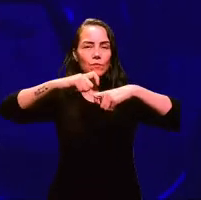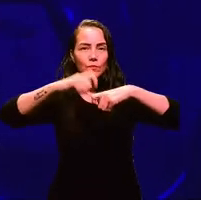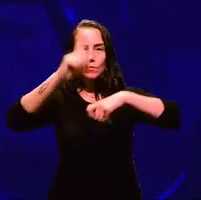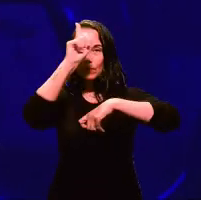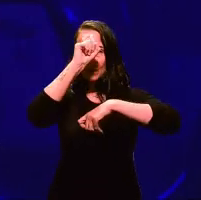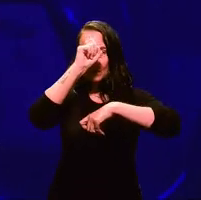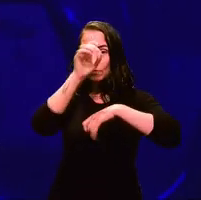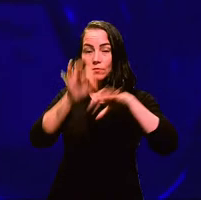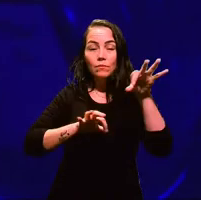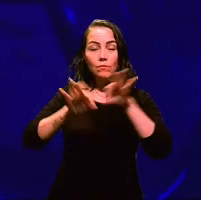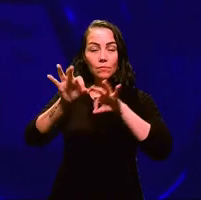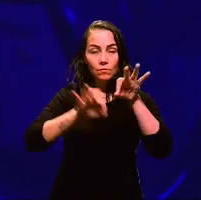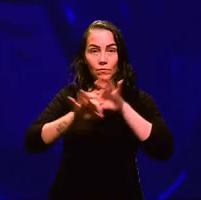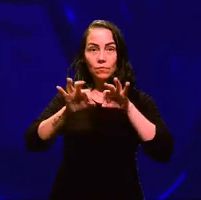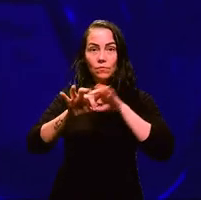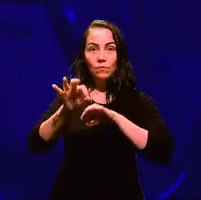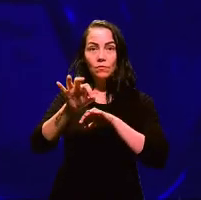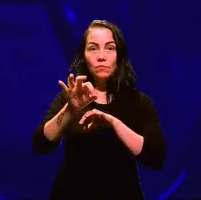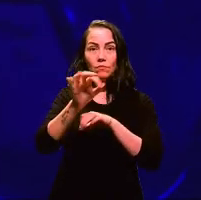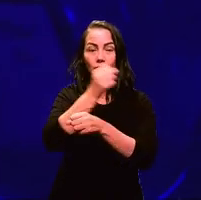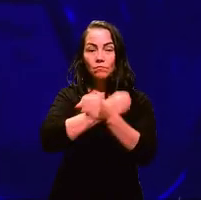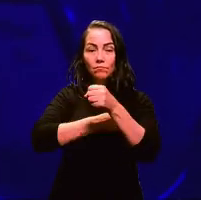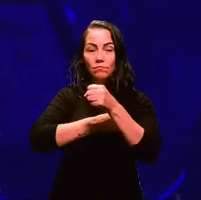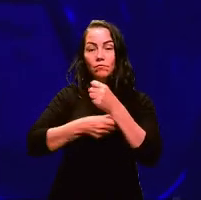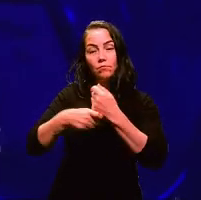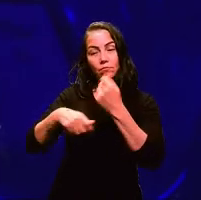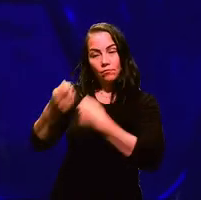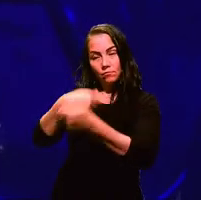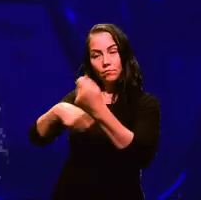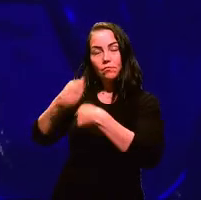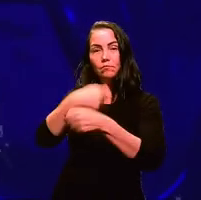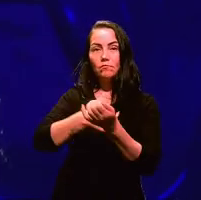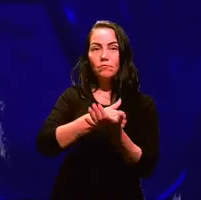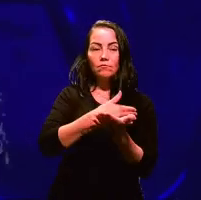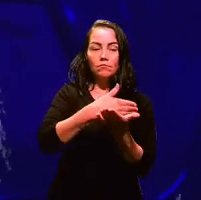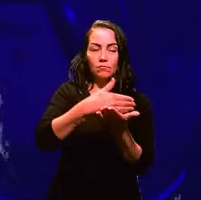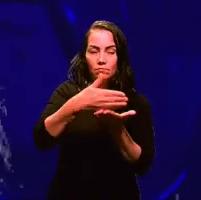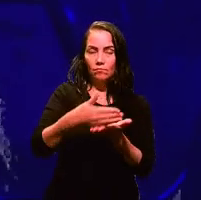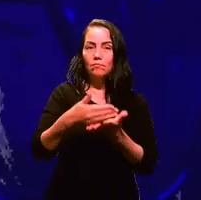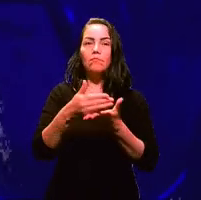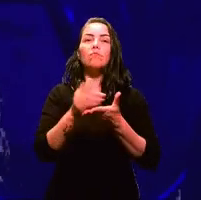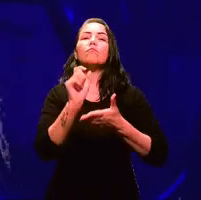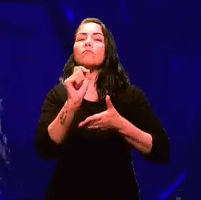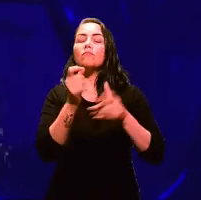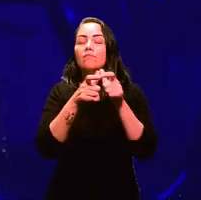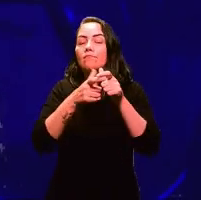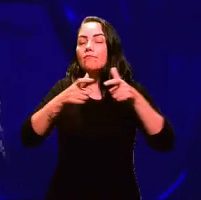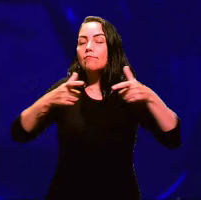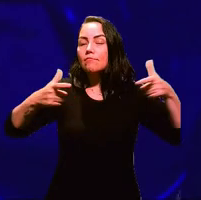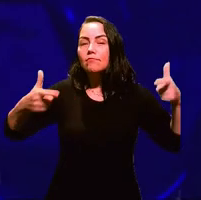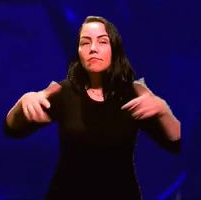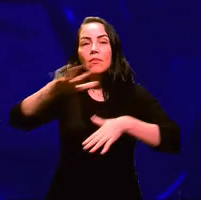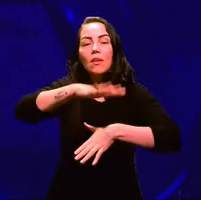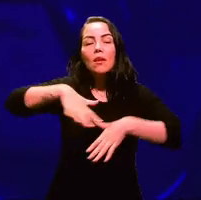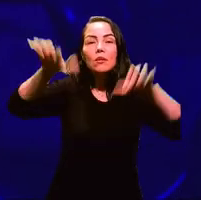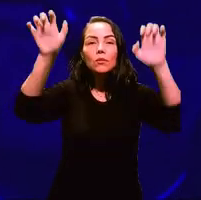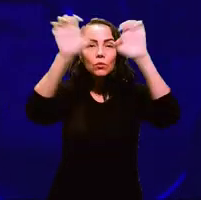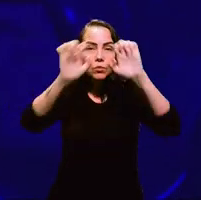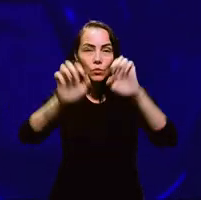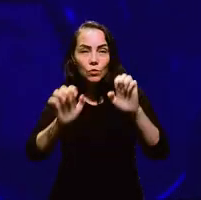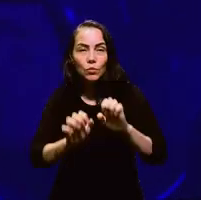fase iniciada em 2019, permitirá ampliar a área física do centro cirúrgico, viabilizando